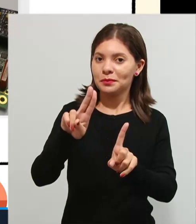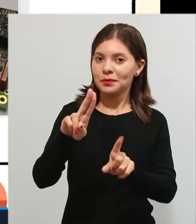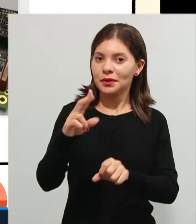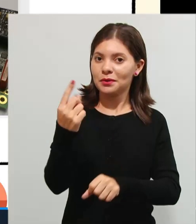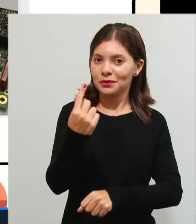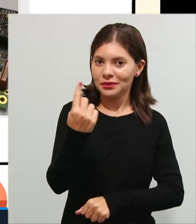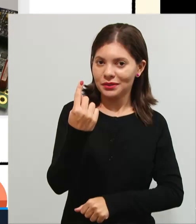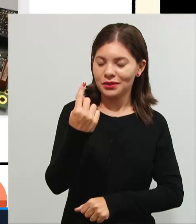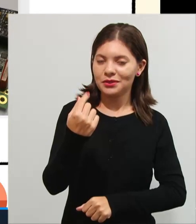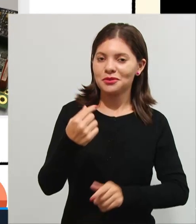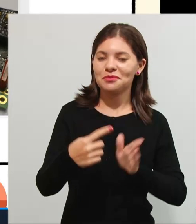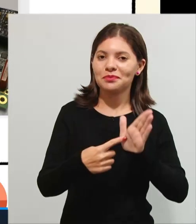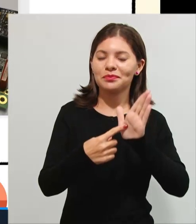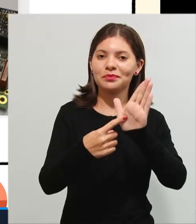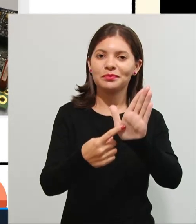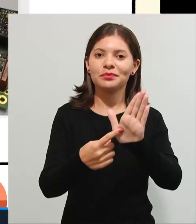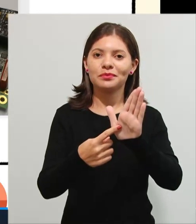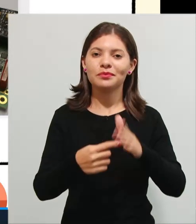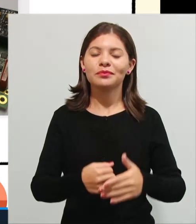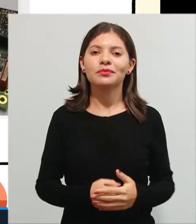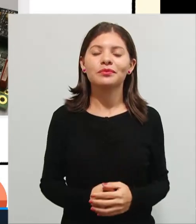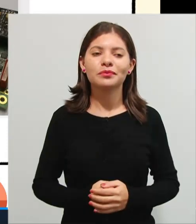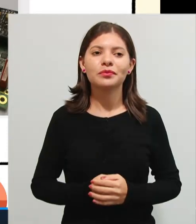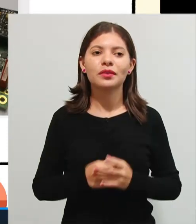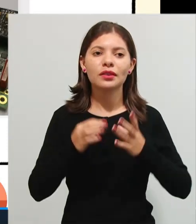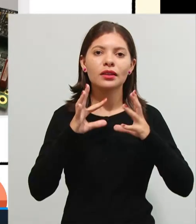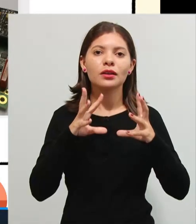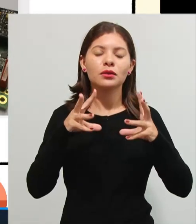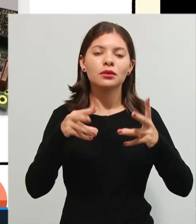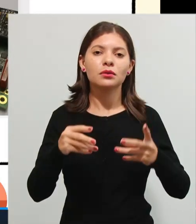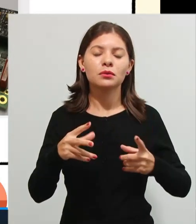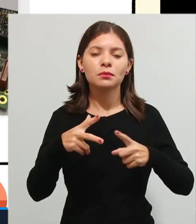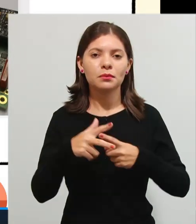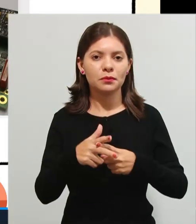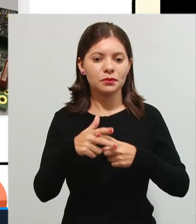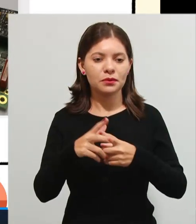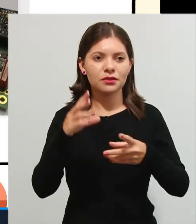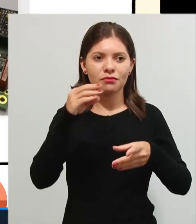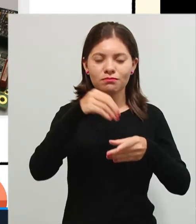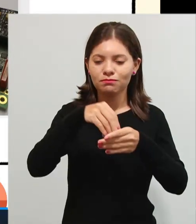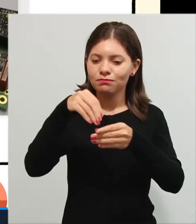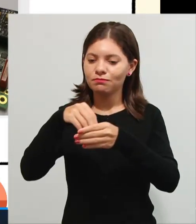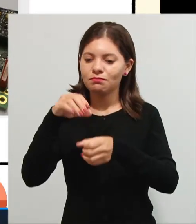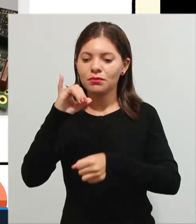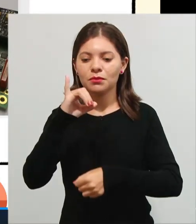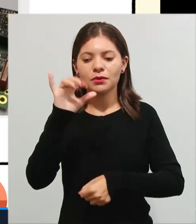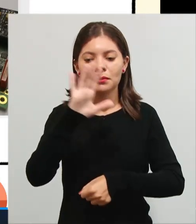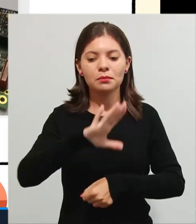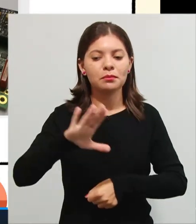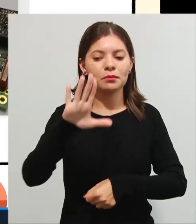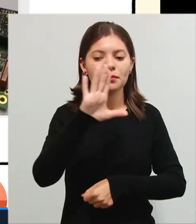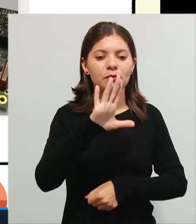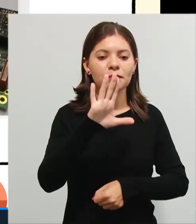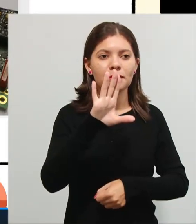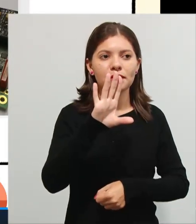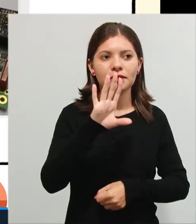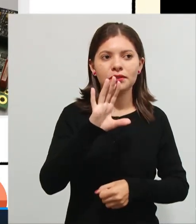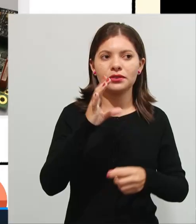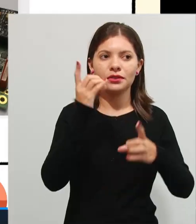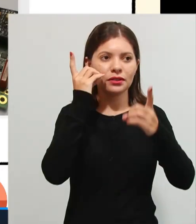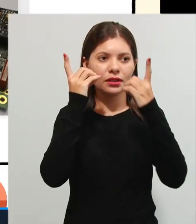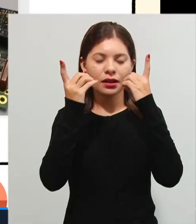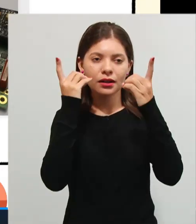E toda a configuração, inserção de imagens, tabulação dos dados,